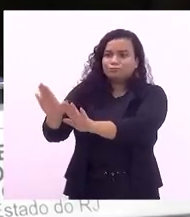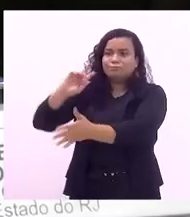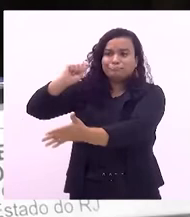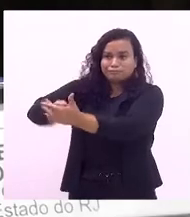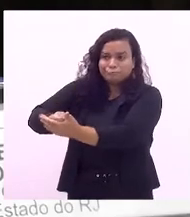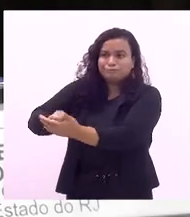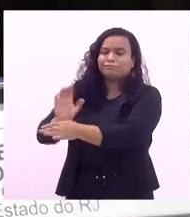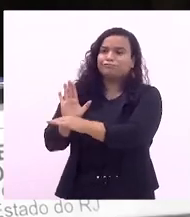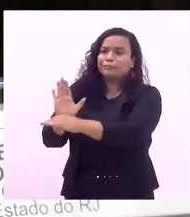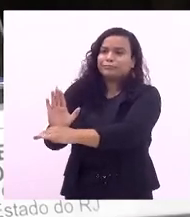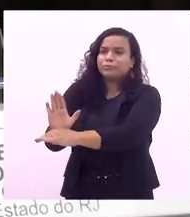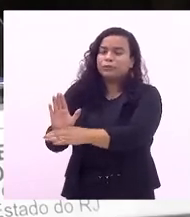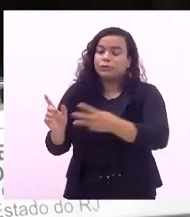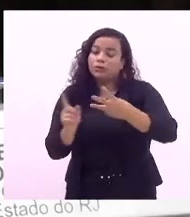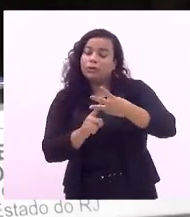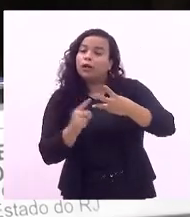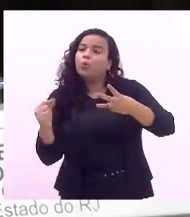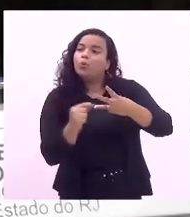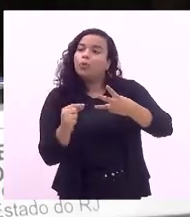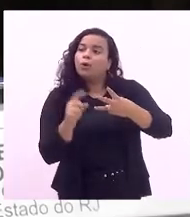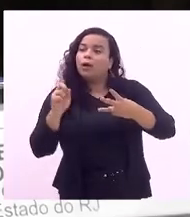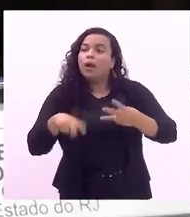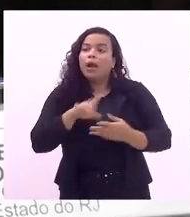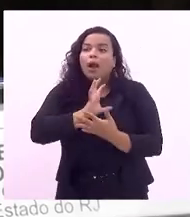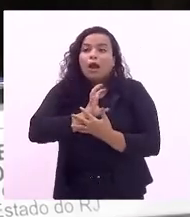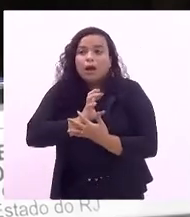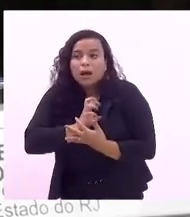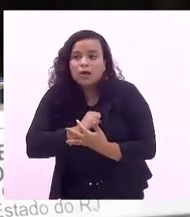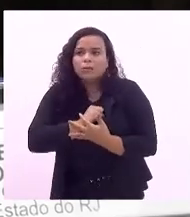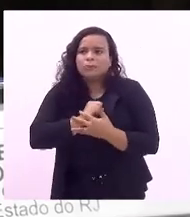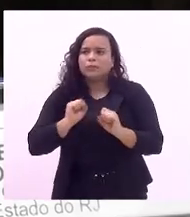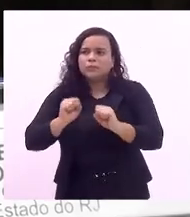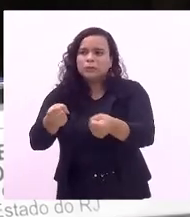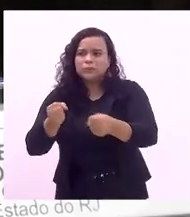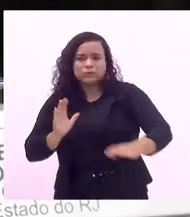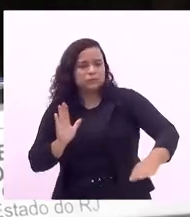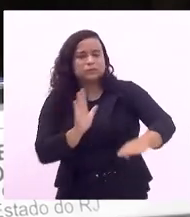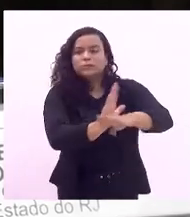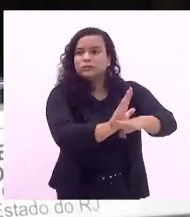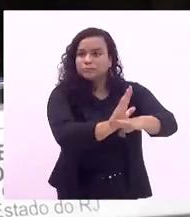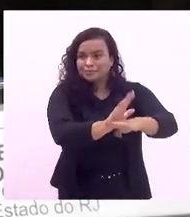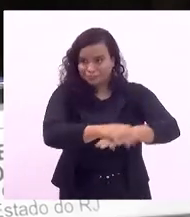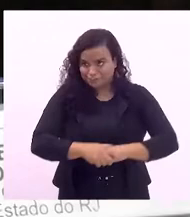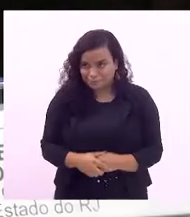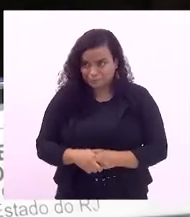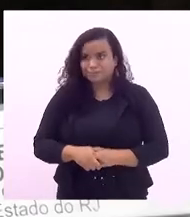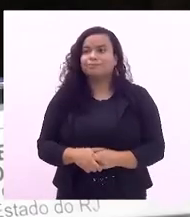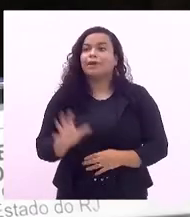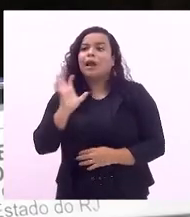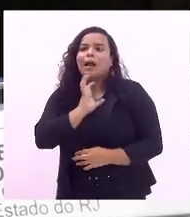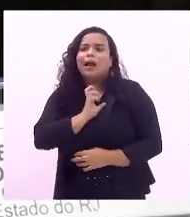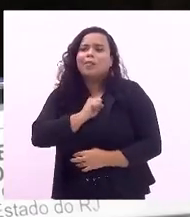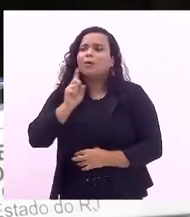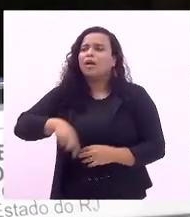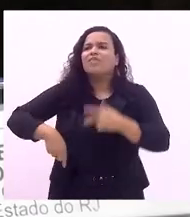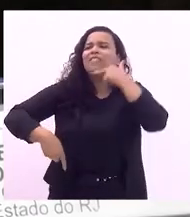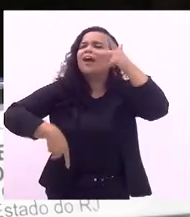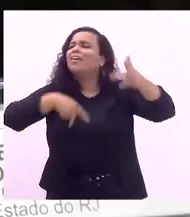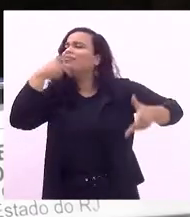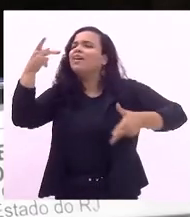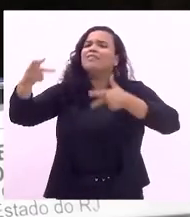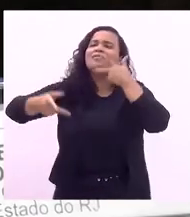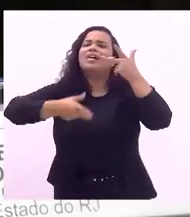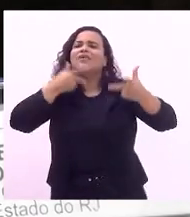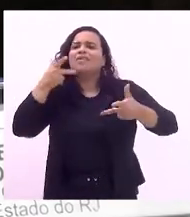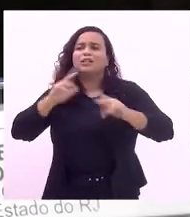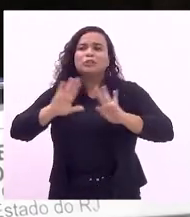é o paradigma do amor sacrificial é porque o amor é mais do que palavras amor é mais do